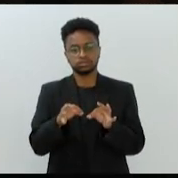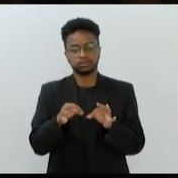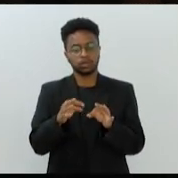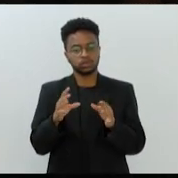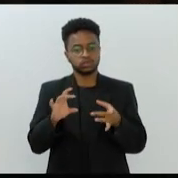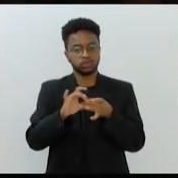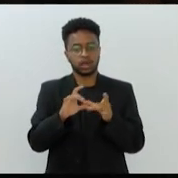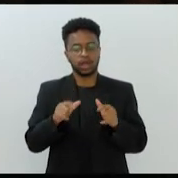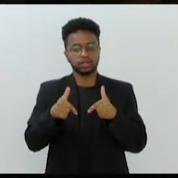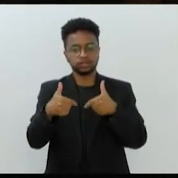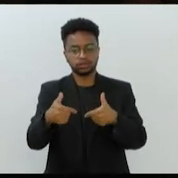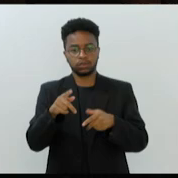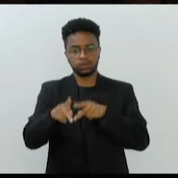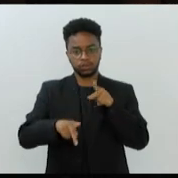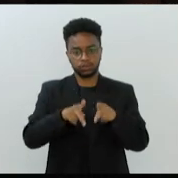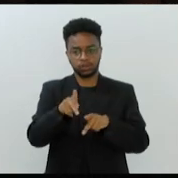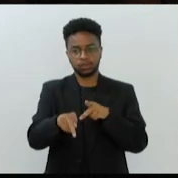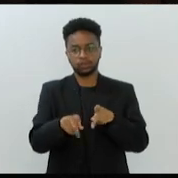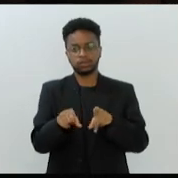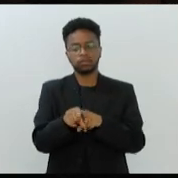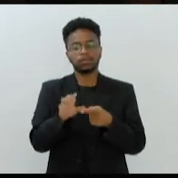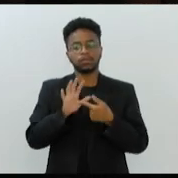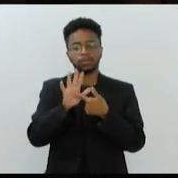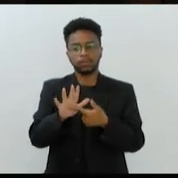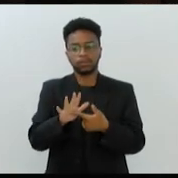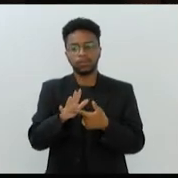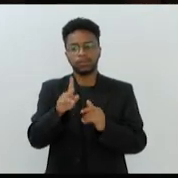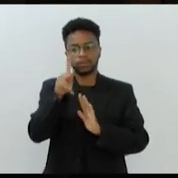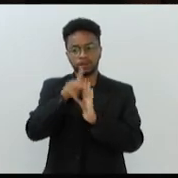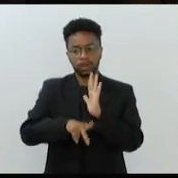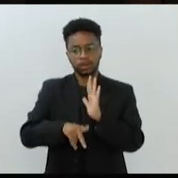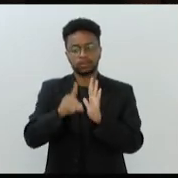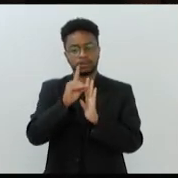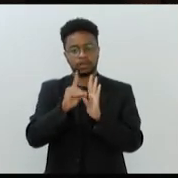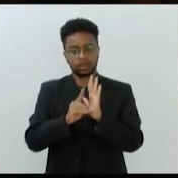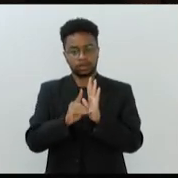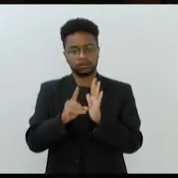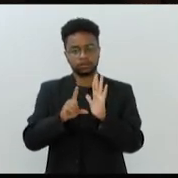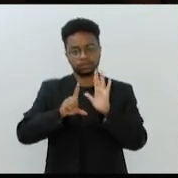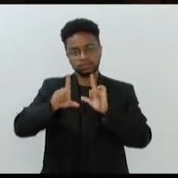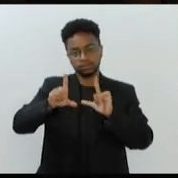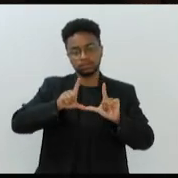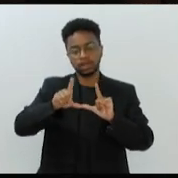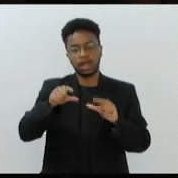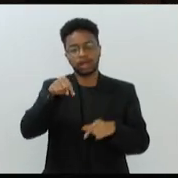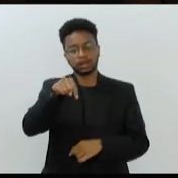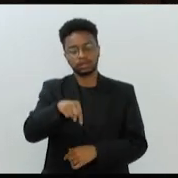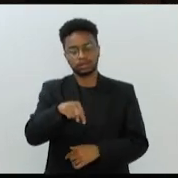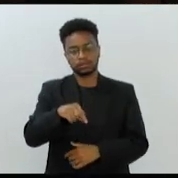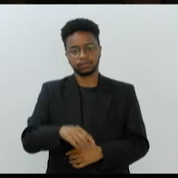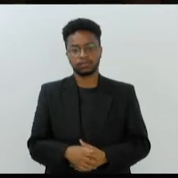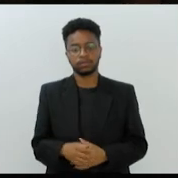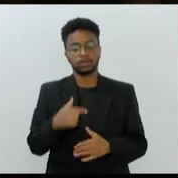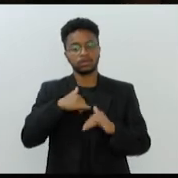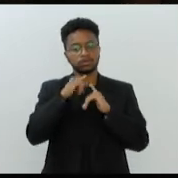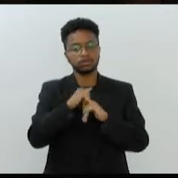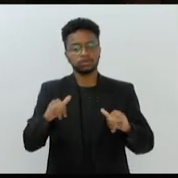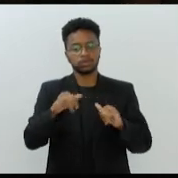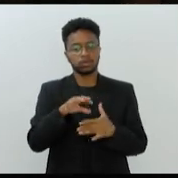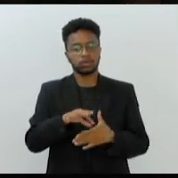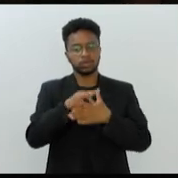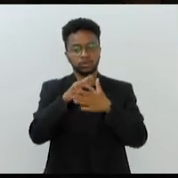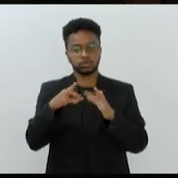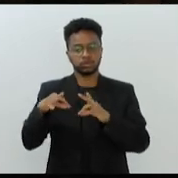popular e apresentou um projeto de decreto legislativo nessa casa. E eu quero dizer para os chefes de todos os poderes,